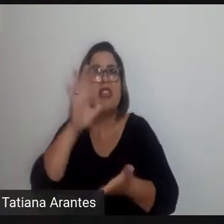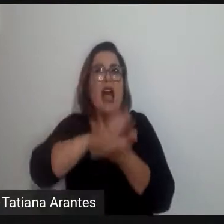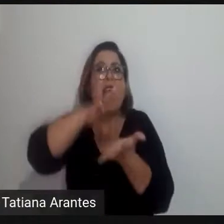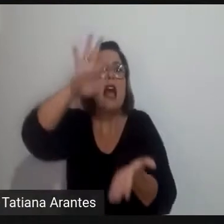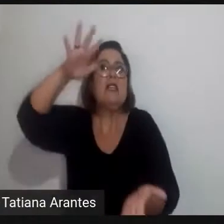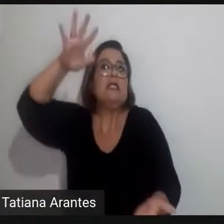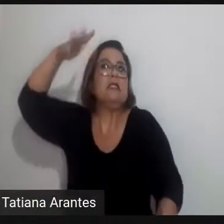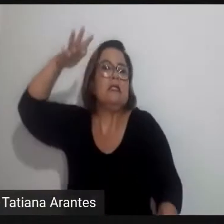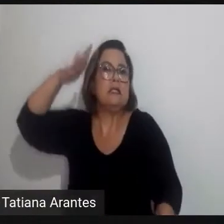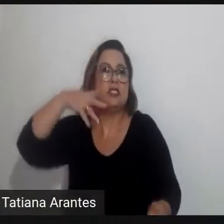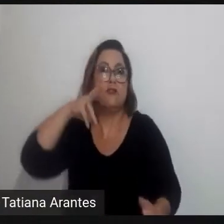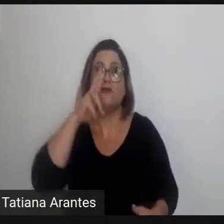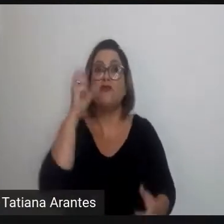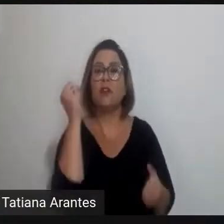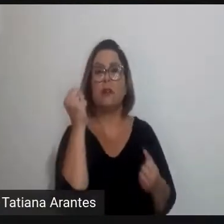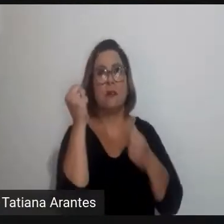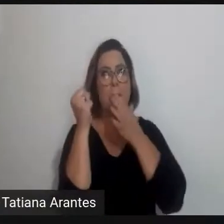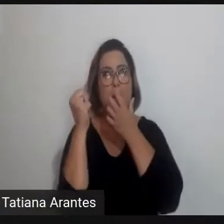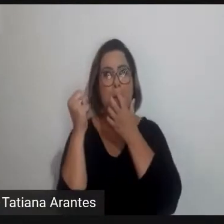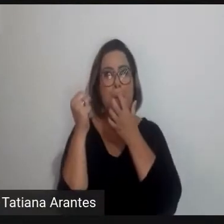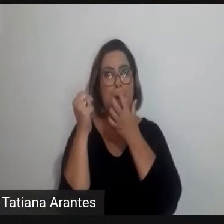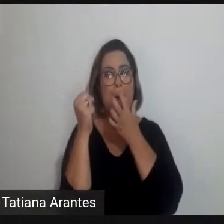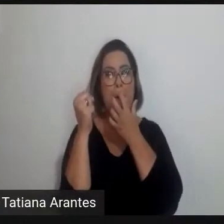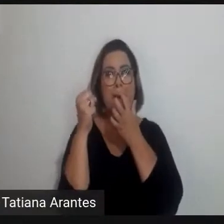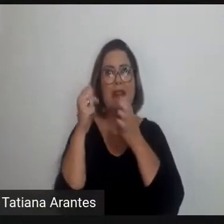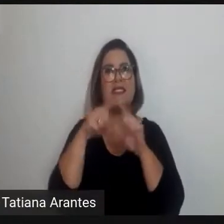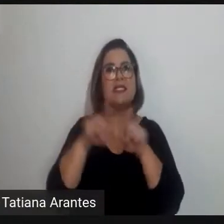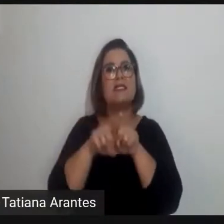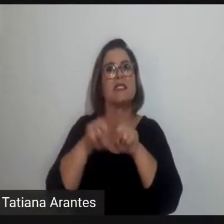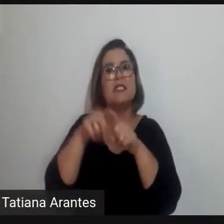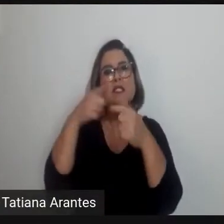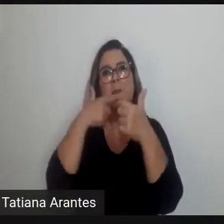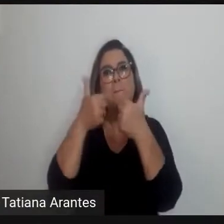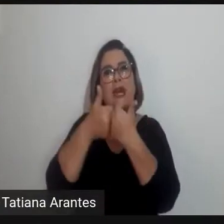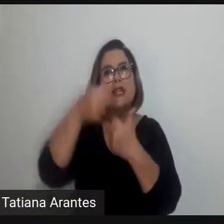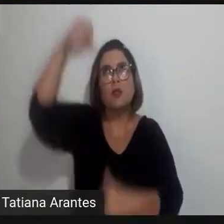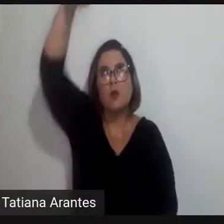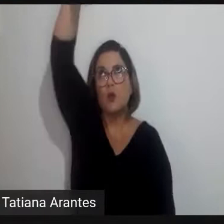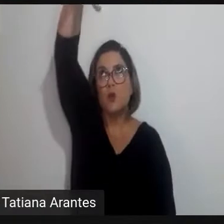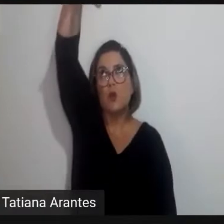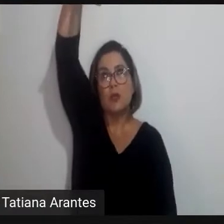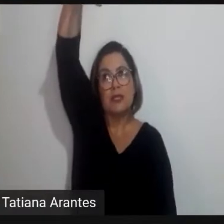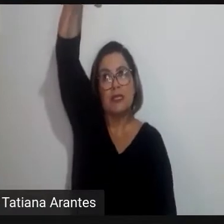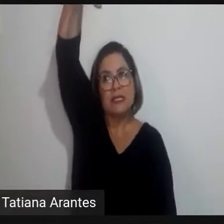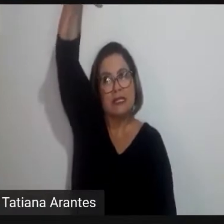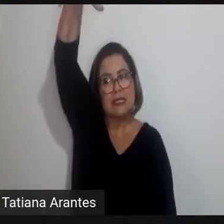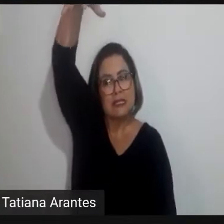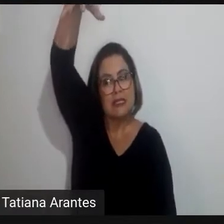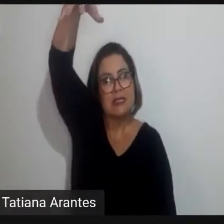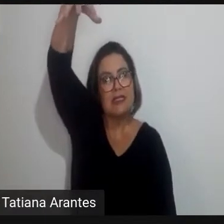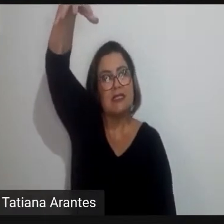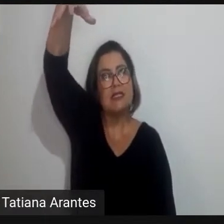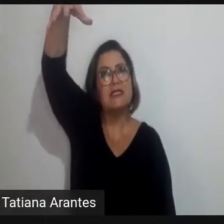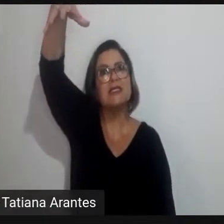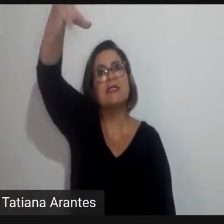de persiana, a fonte luminosa também do teto, ela deve ser